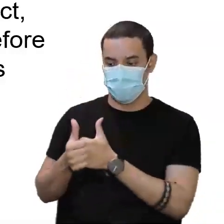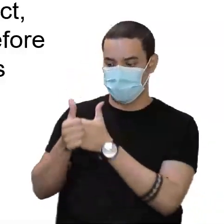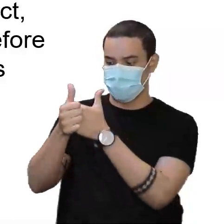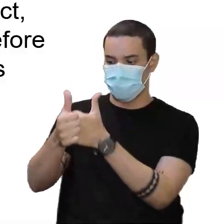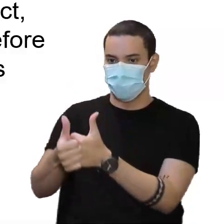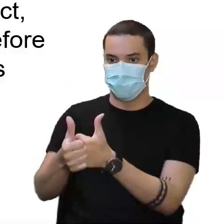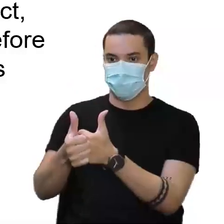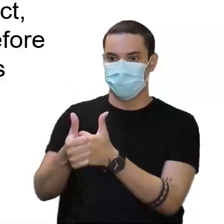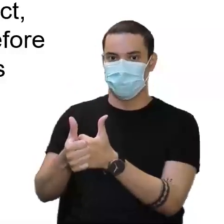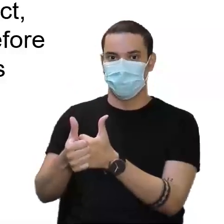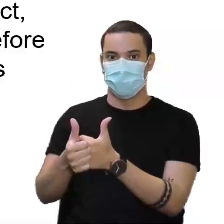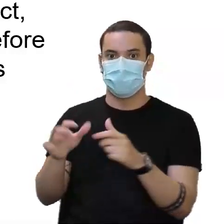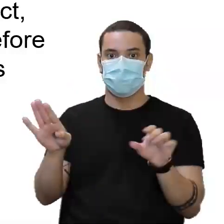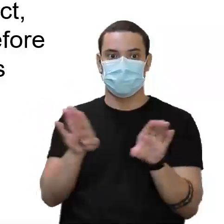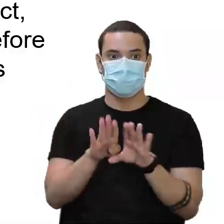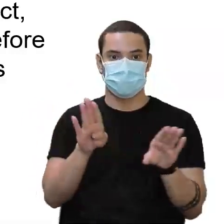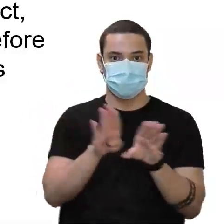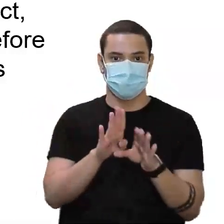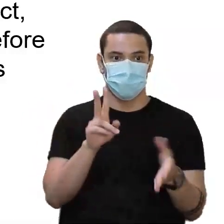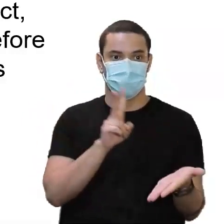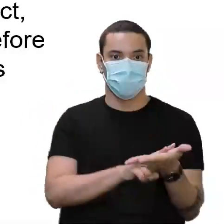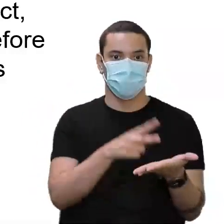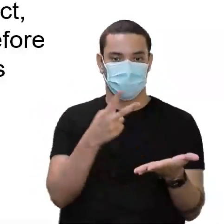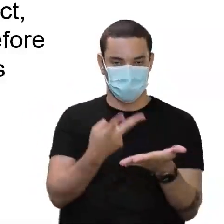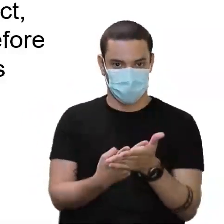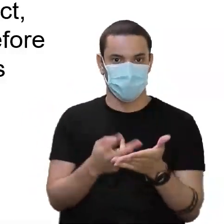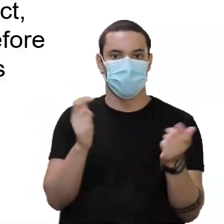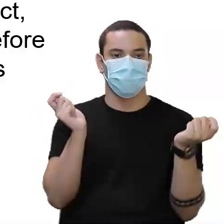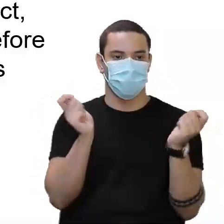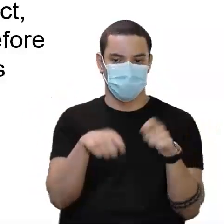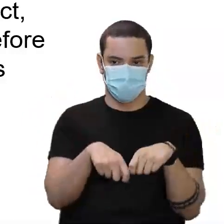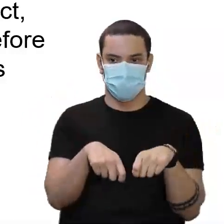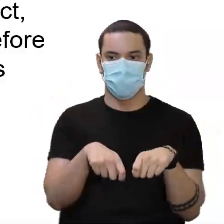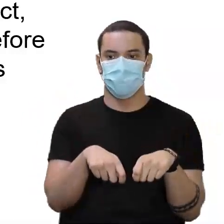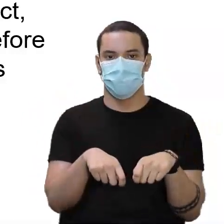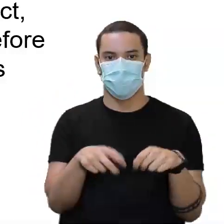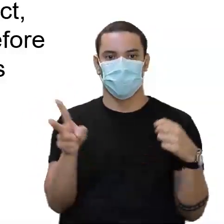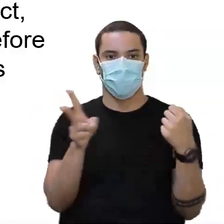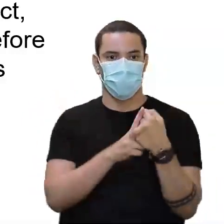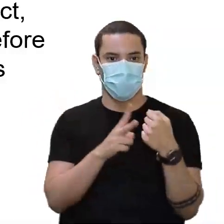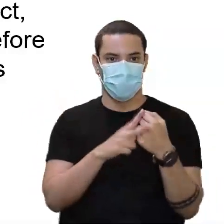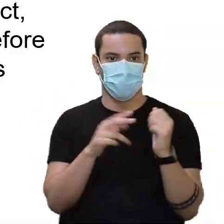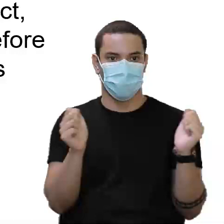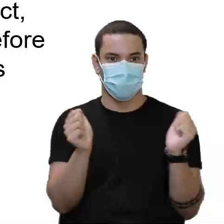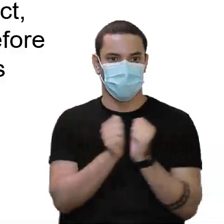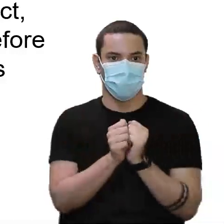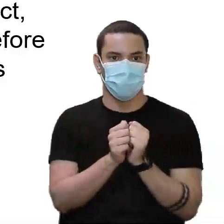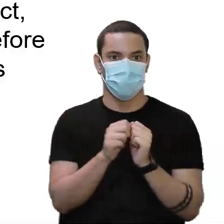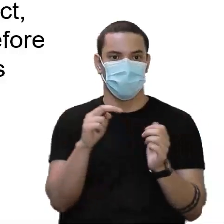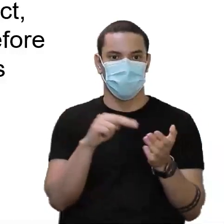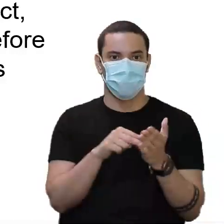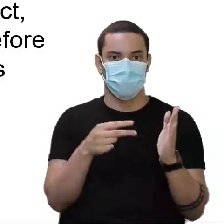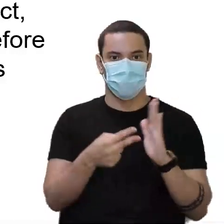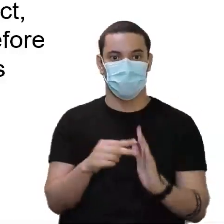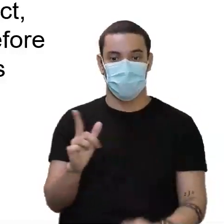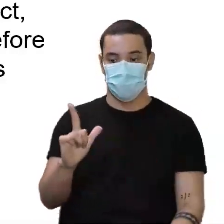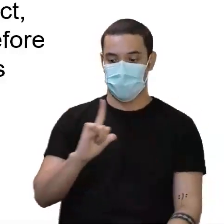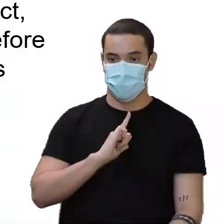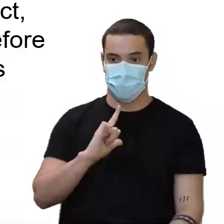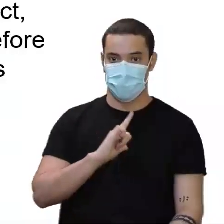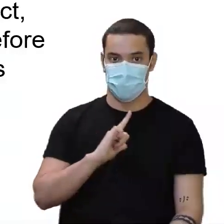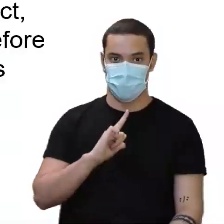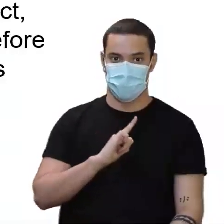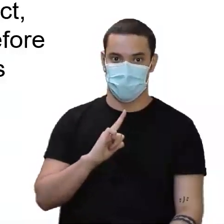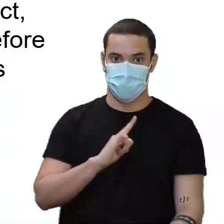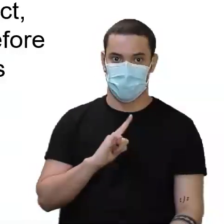ele também é usado como verbo de tradução, tá, gente? Então, como verbo de tradução, ele significa ter. Aí ter